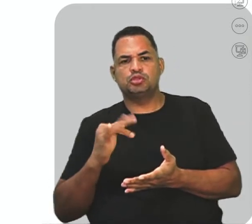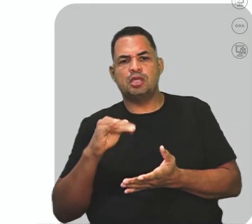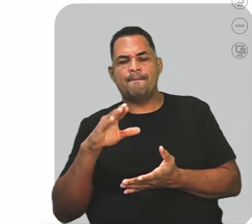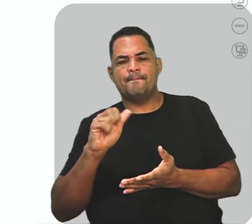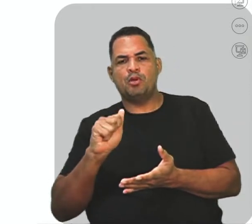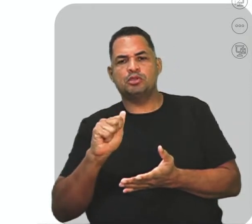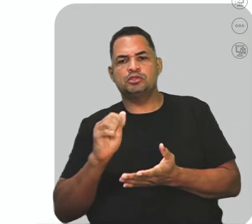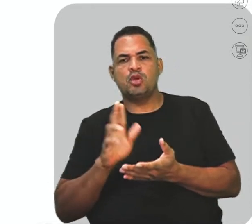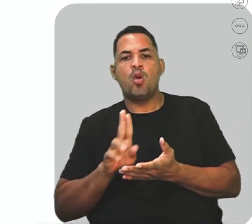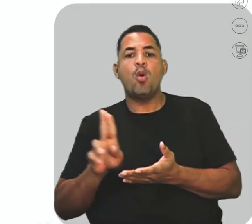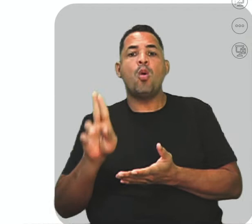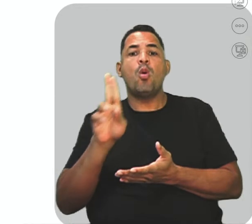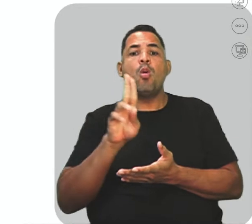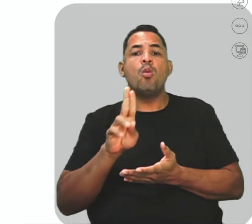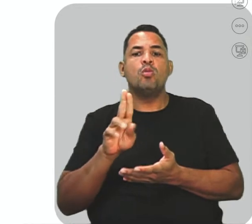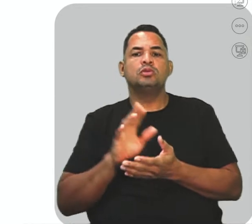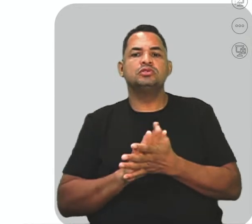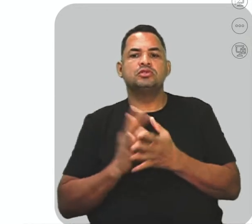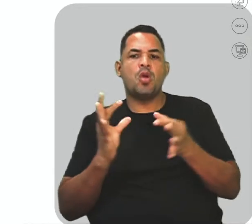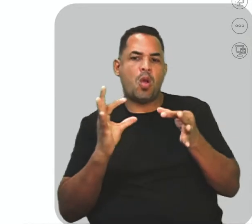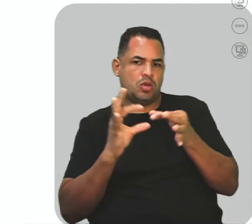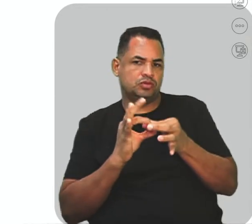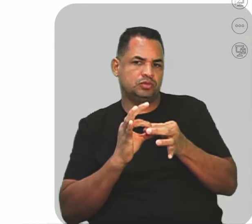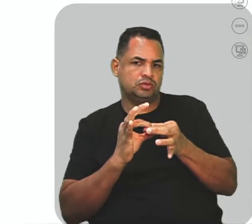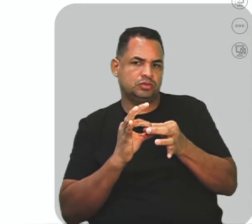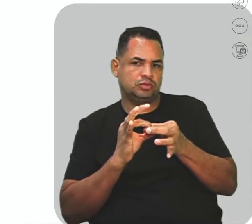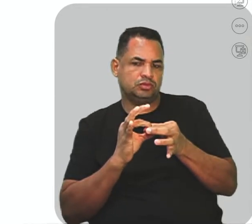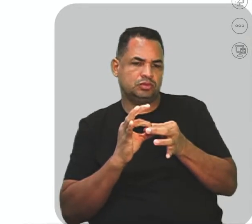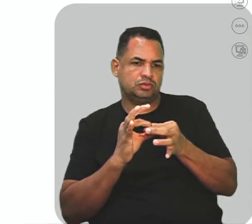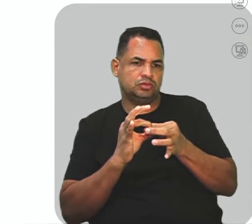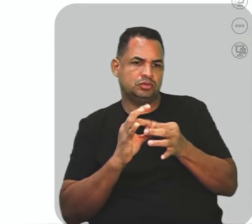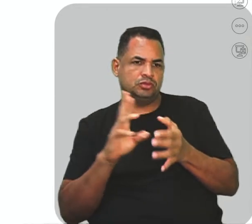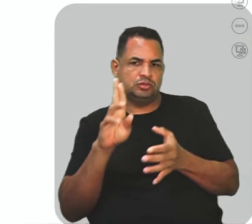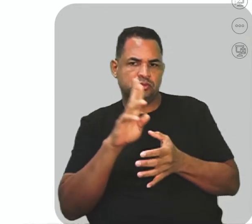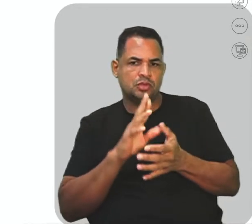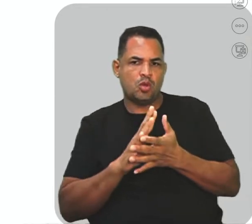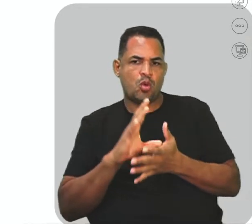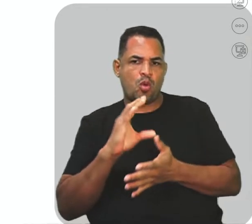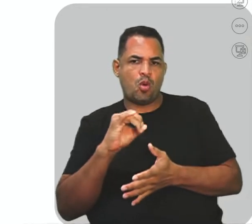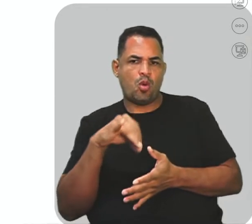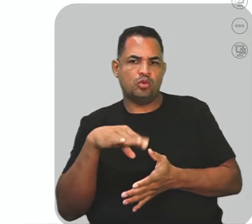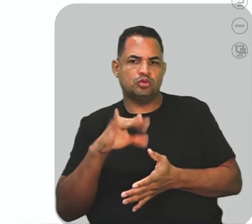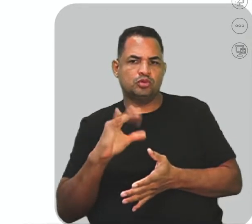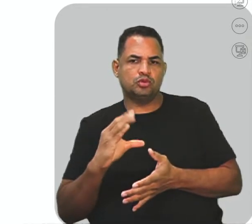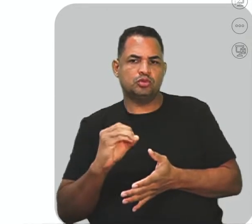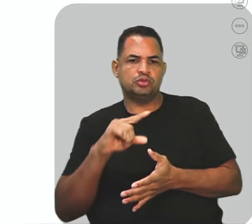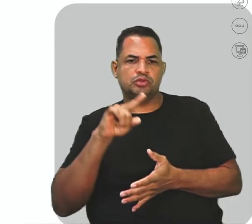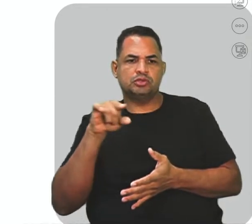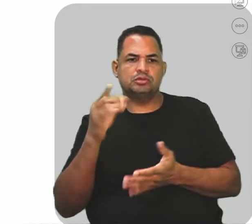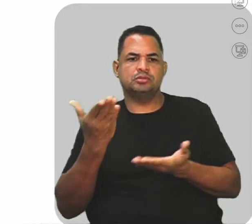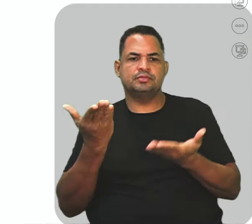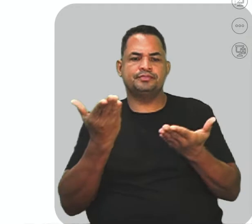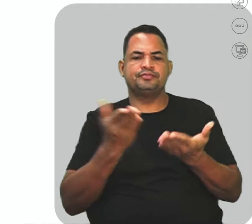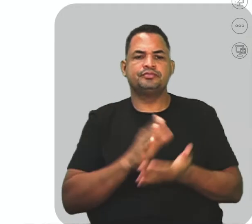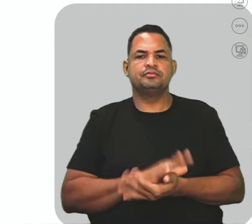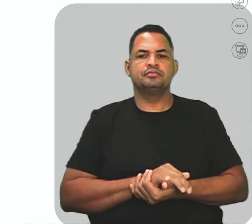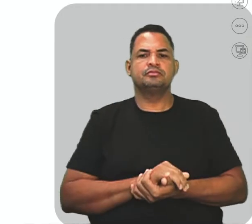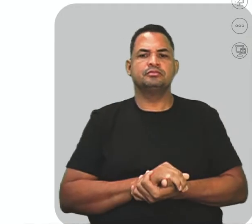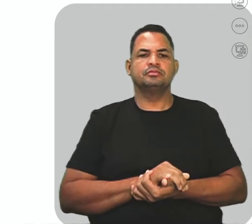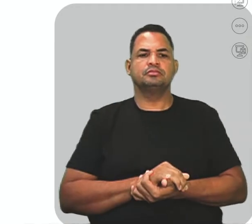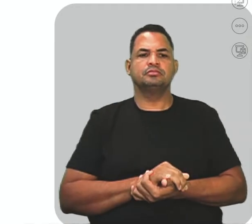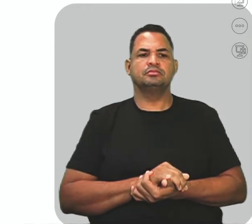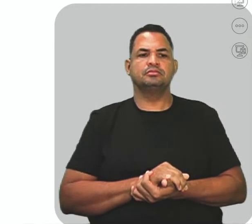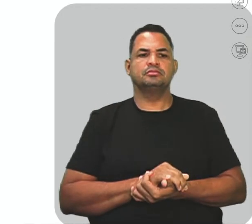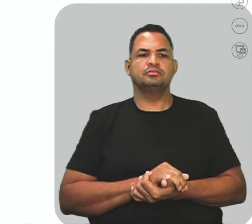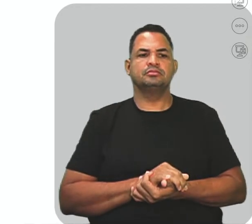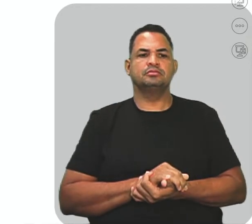por intermédio de uma conjunção. Então, entra em cena agora as